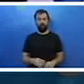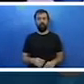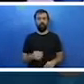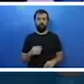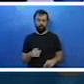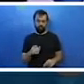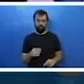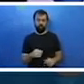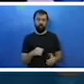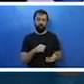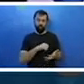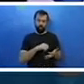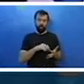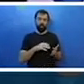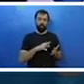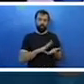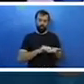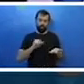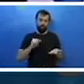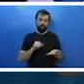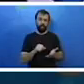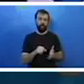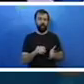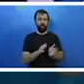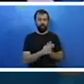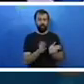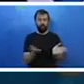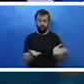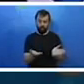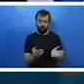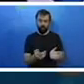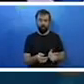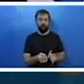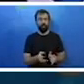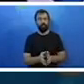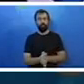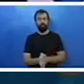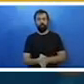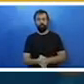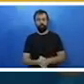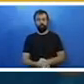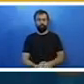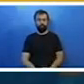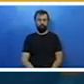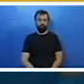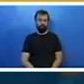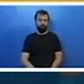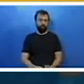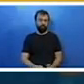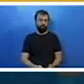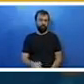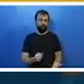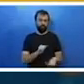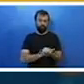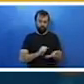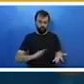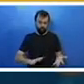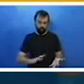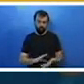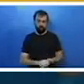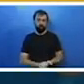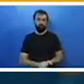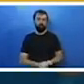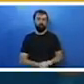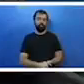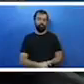data, a letra e vão para o caderno. Não faz tudo apertadinho, não, senão a gente não lê. Seguindo, hora da tarefa,